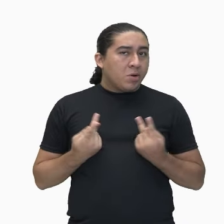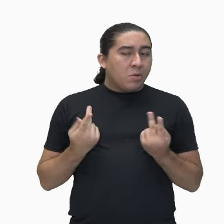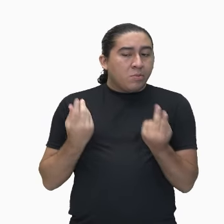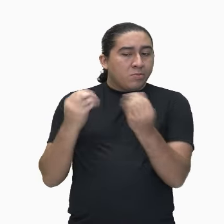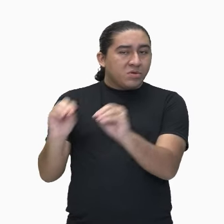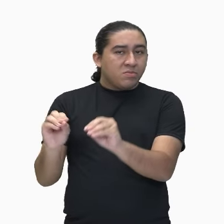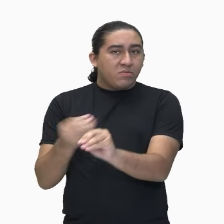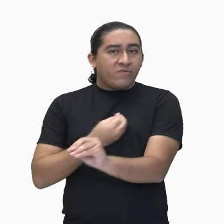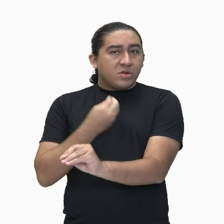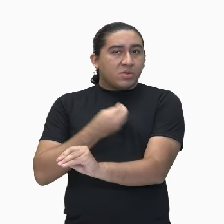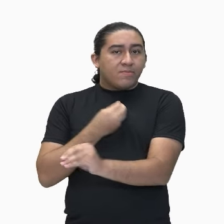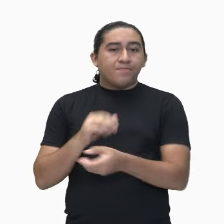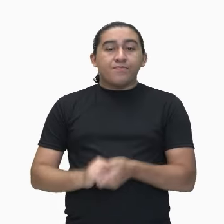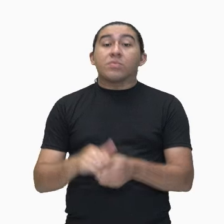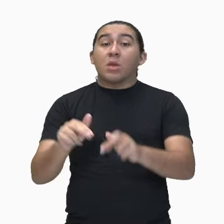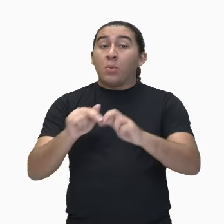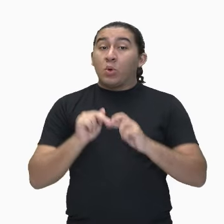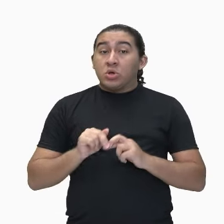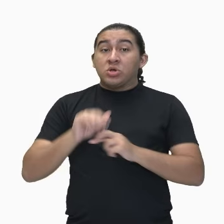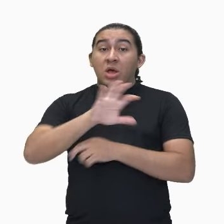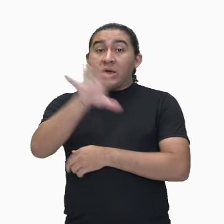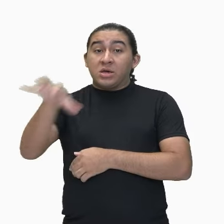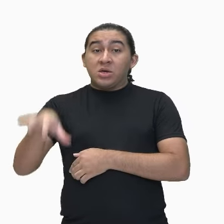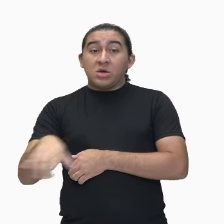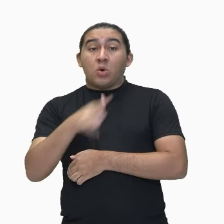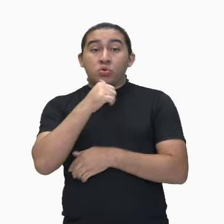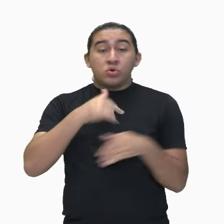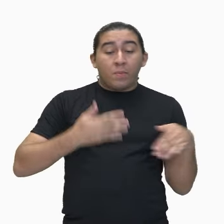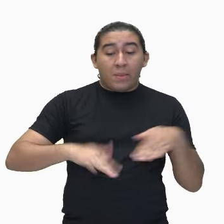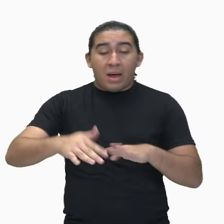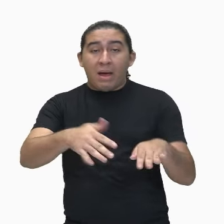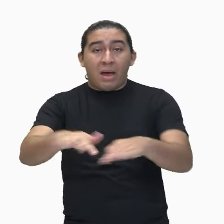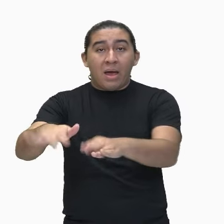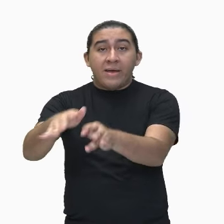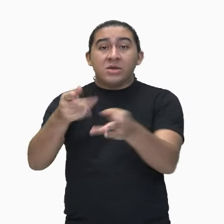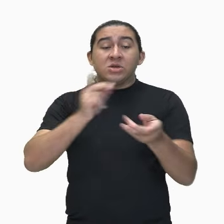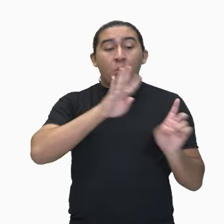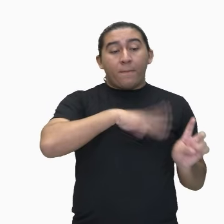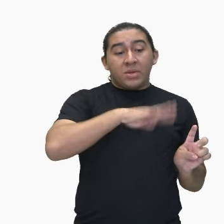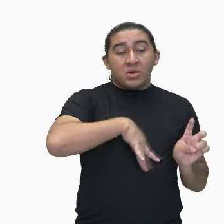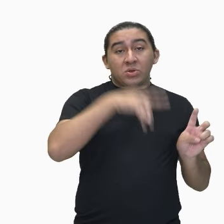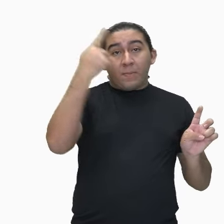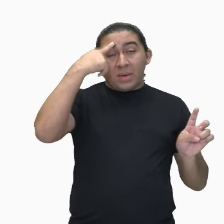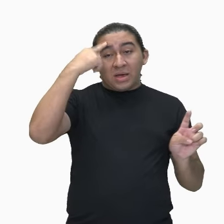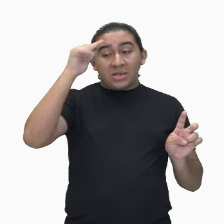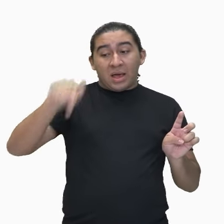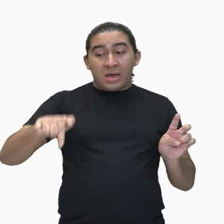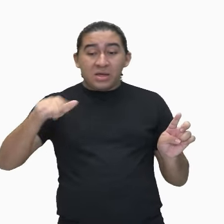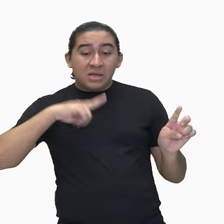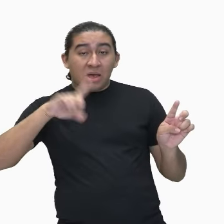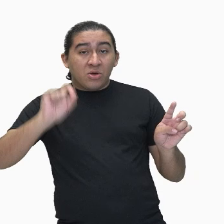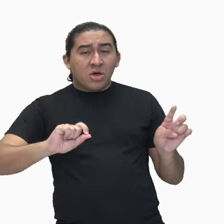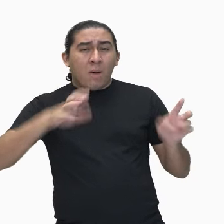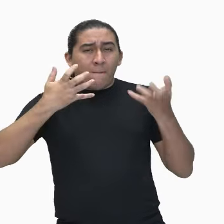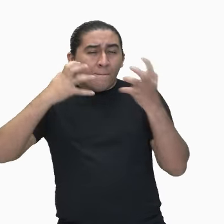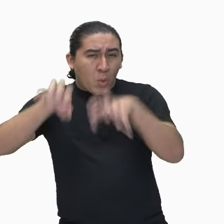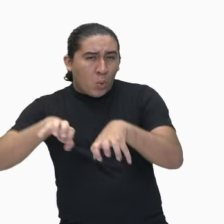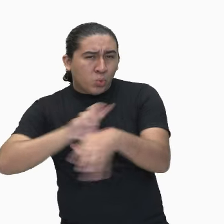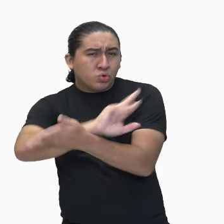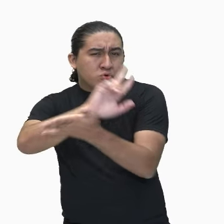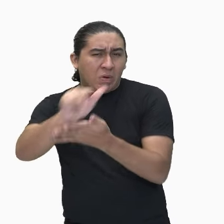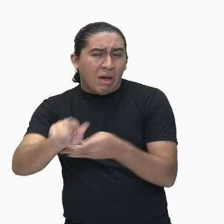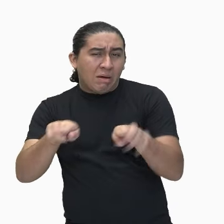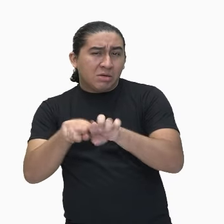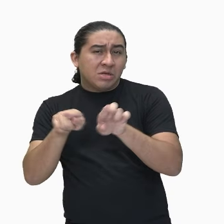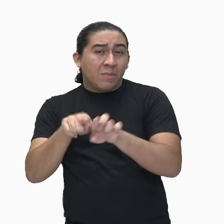Nesse sentido, as regiões dos mares que os mitos diziam habitados por monstros e